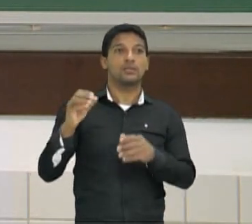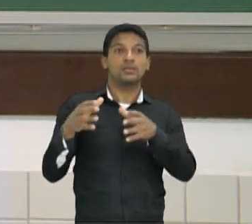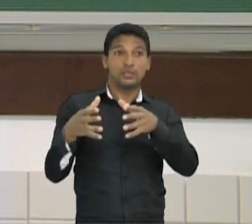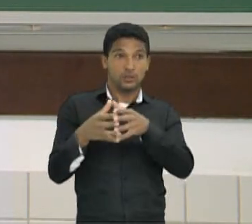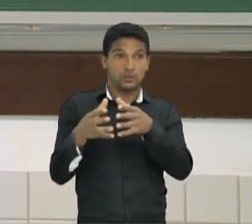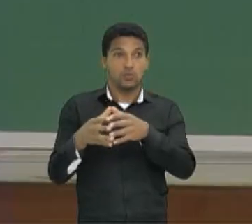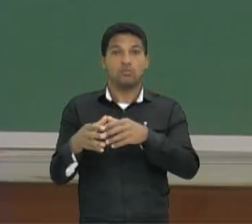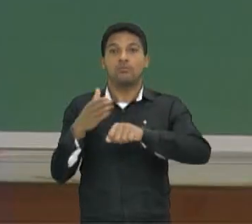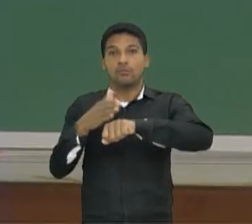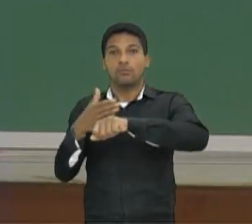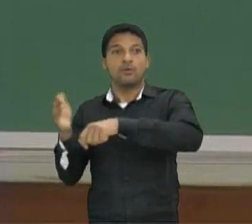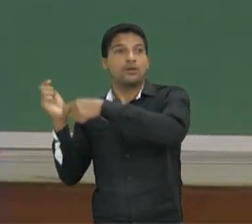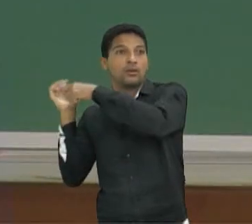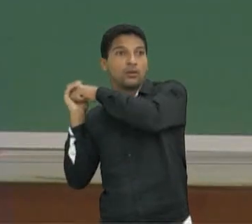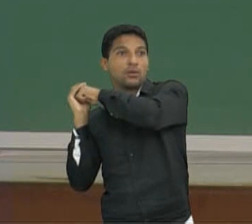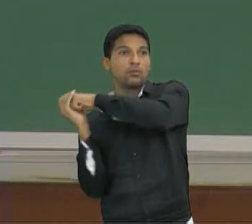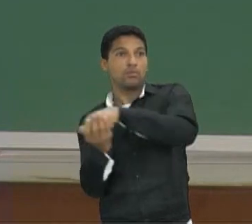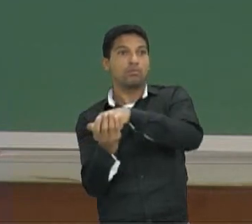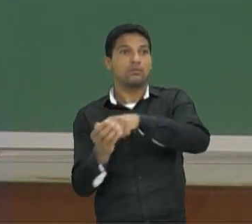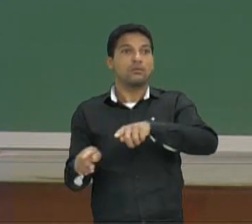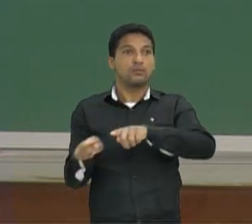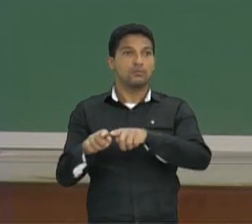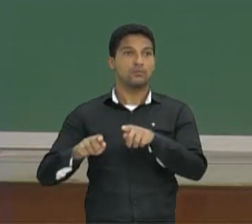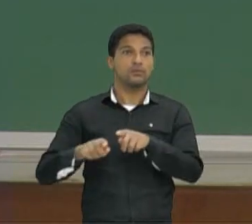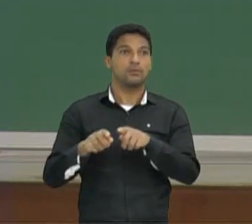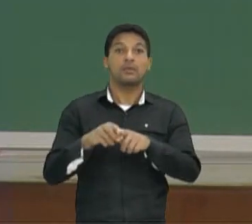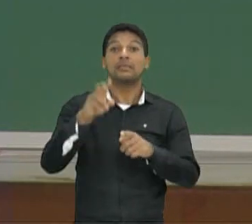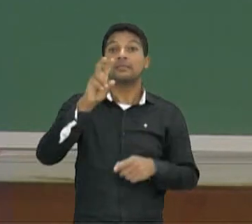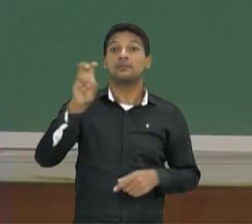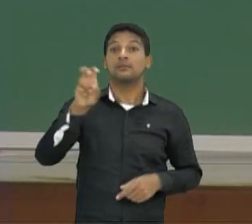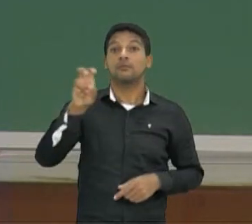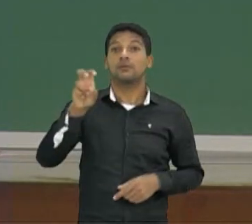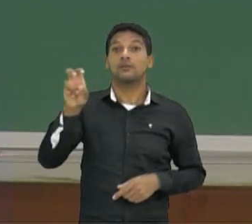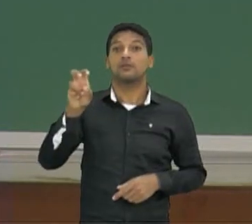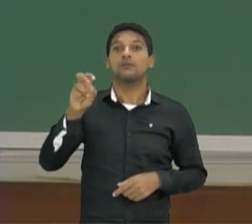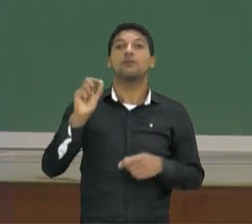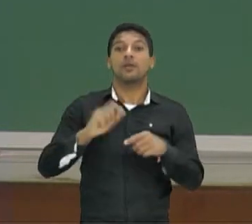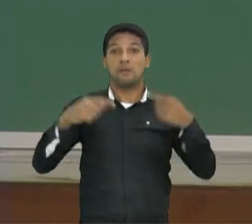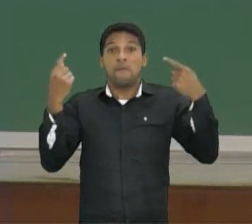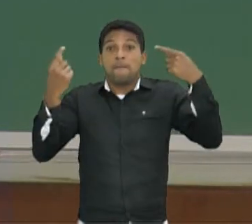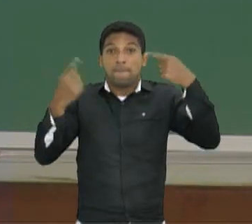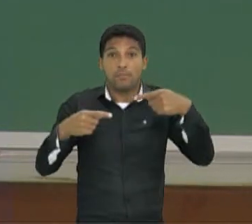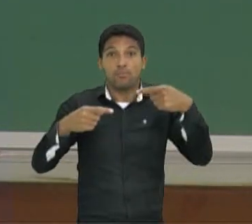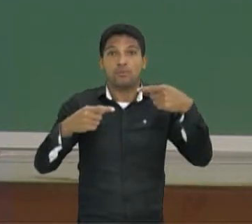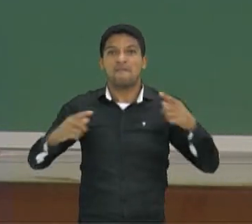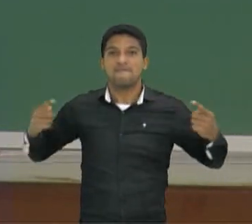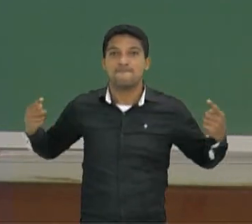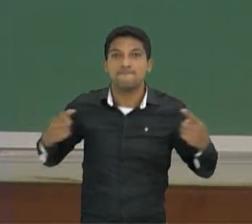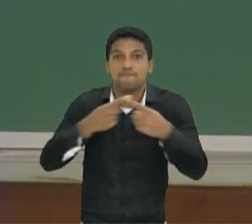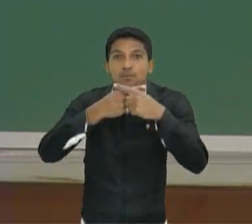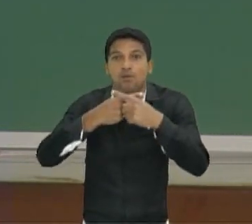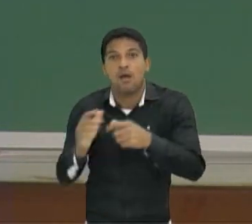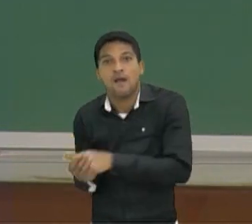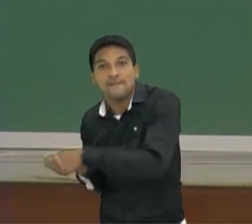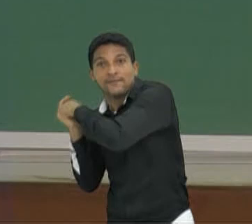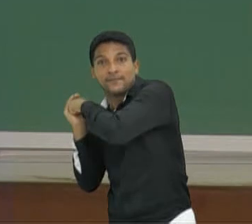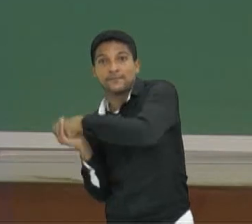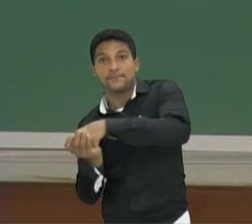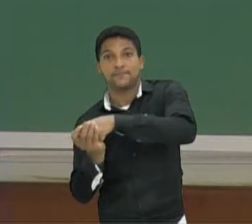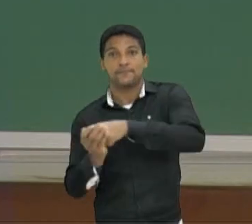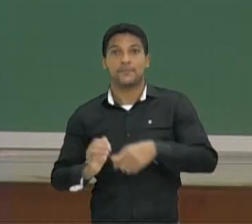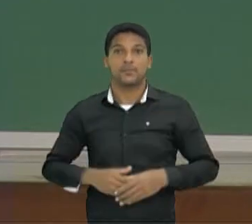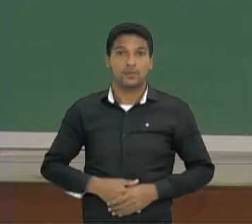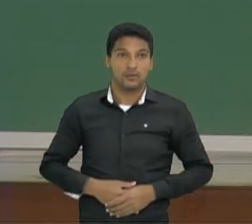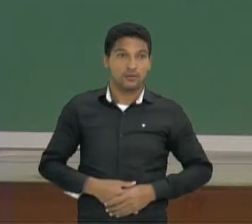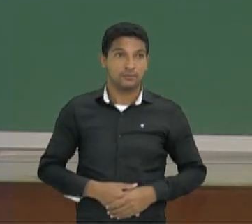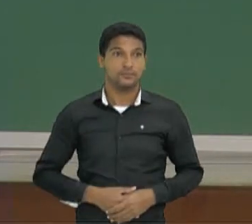praticantes do beisebol aqui no Brasil. Como a gente não É um esporte às vezes pouco difundido, né? Você não associa,